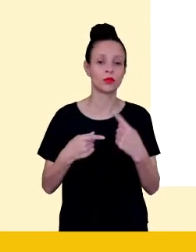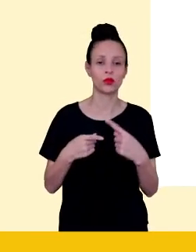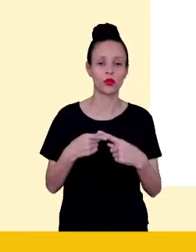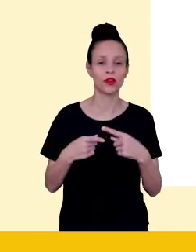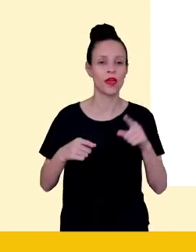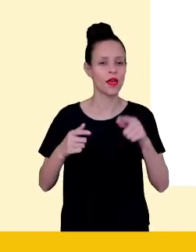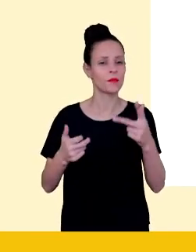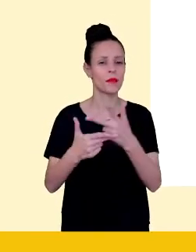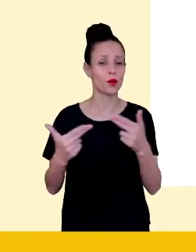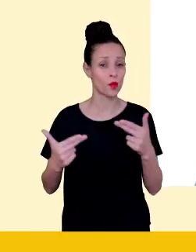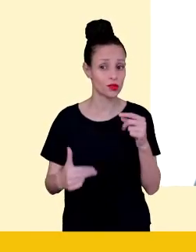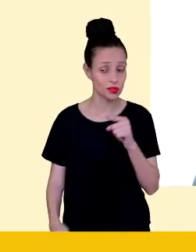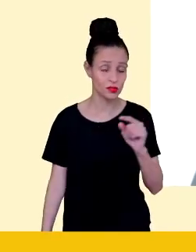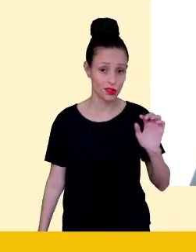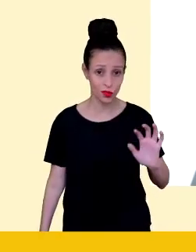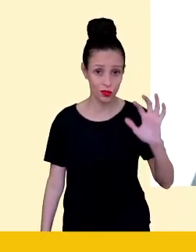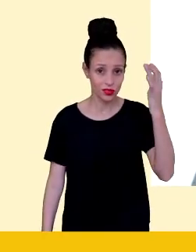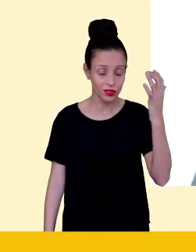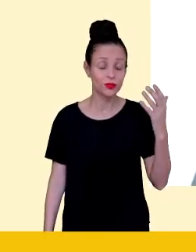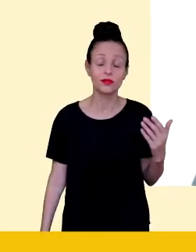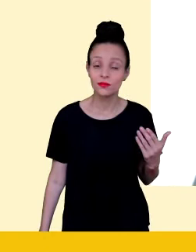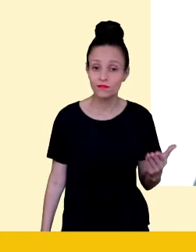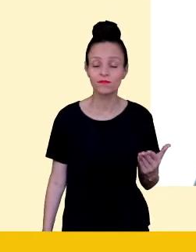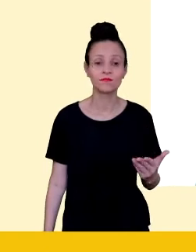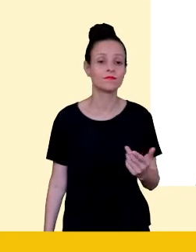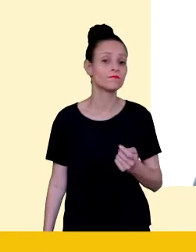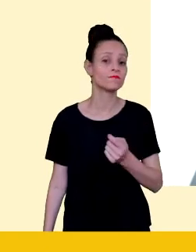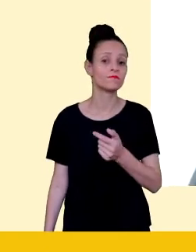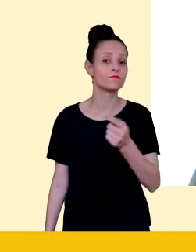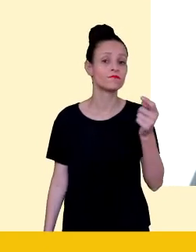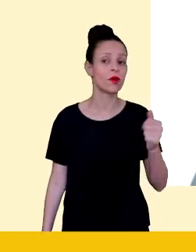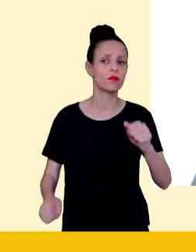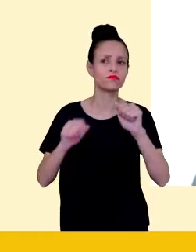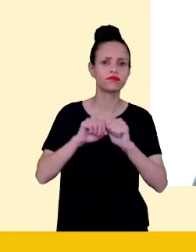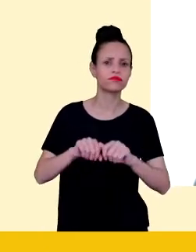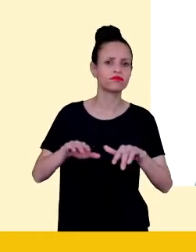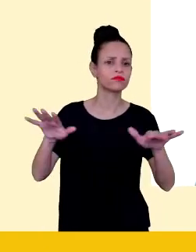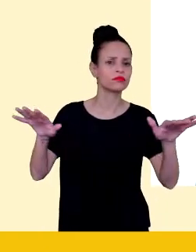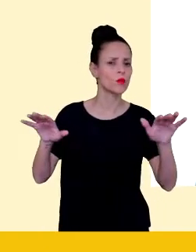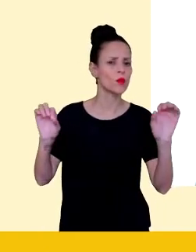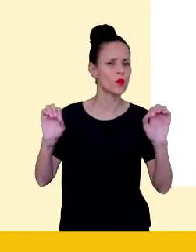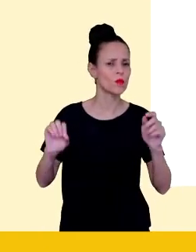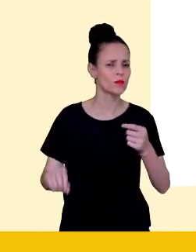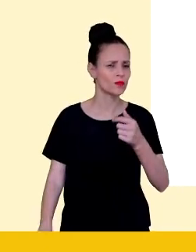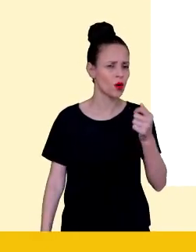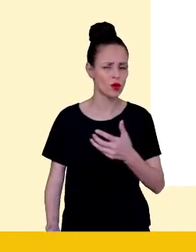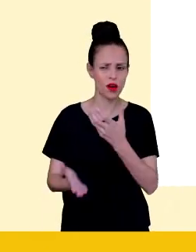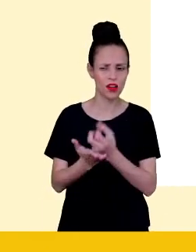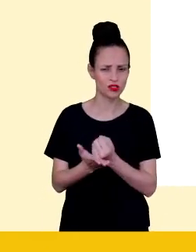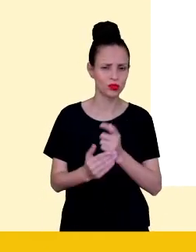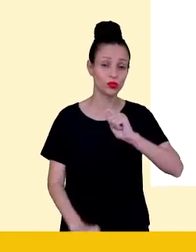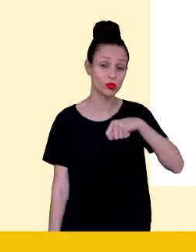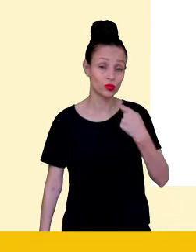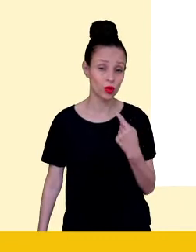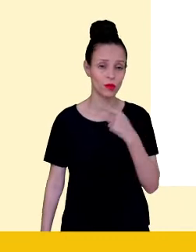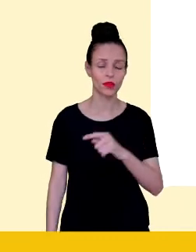né, porque foi uma coisa que aconteceu e daí pouco se